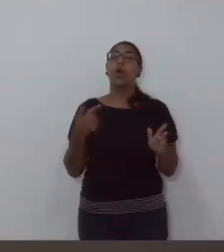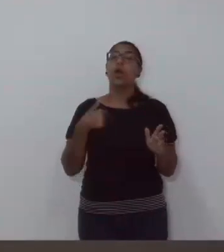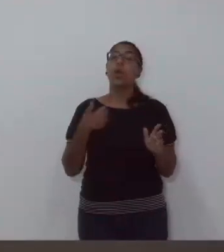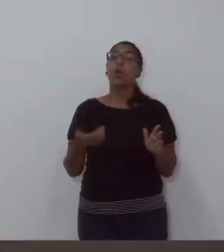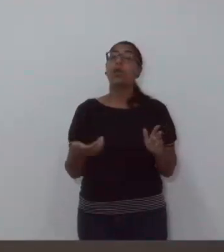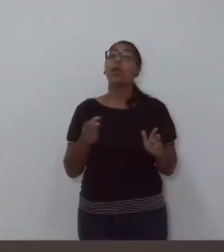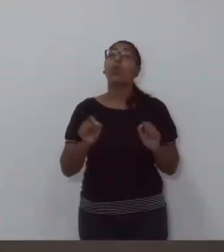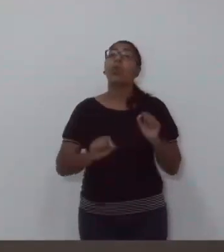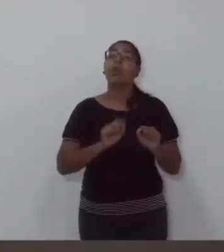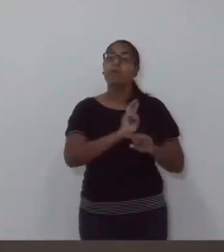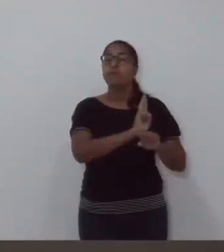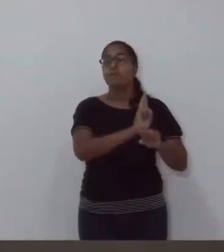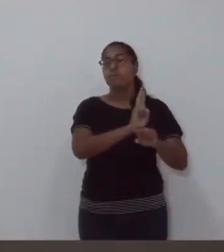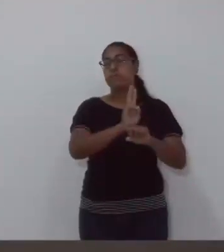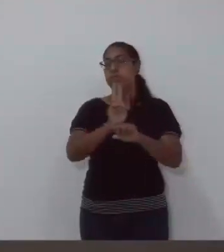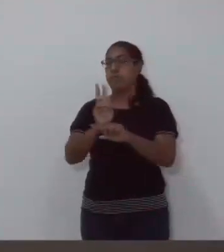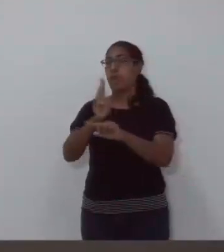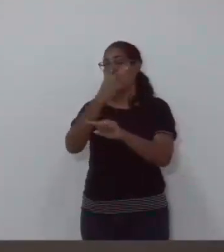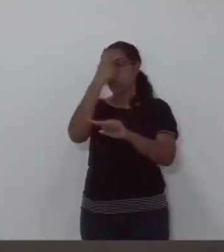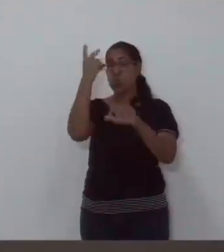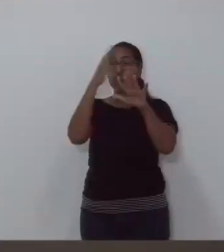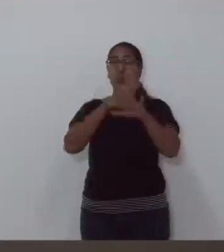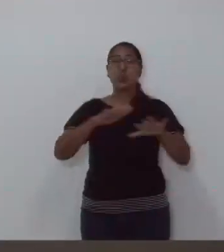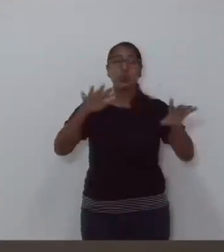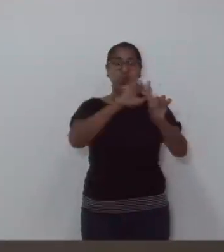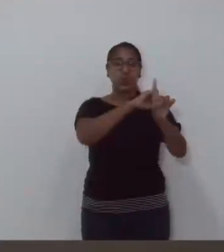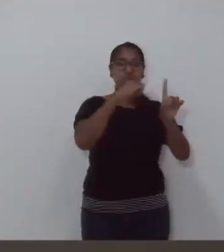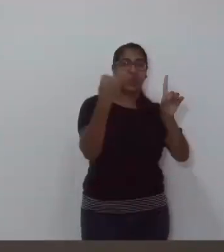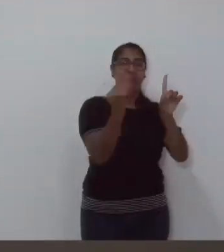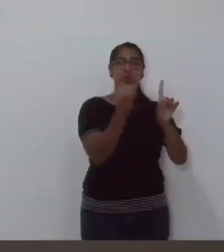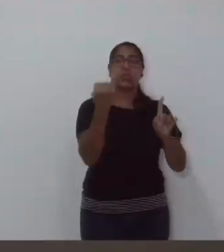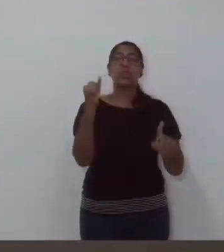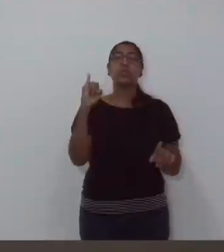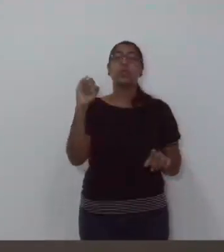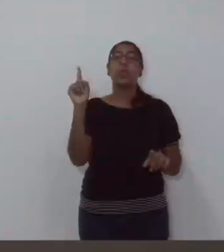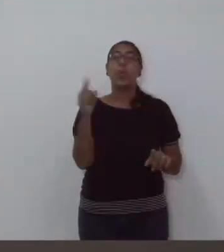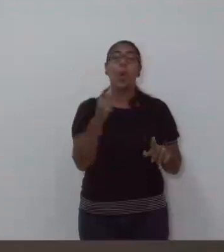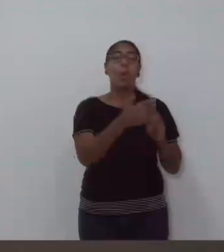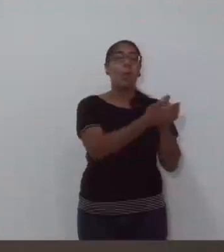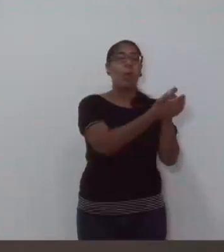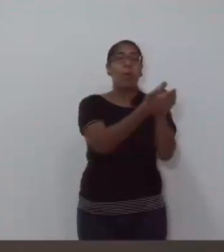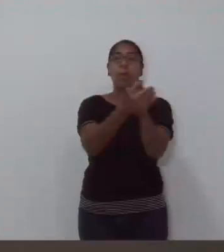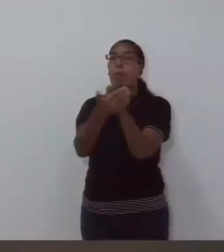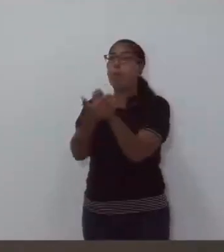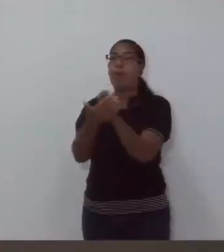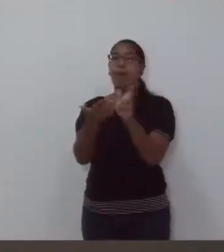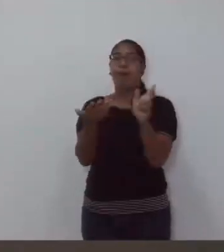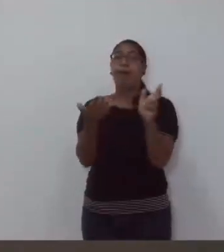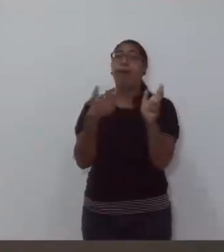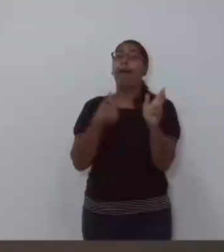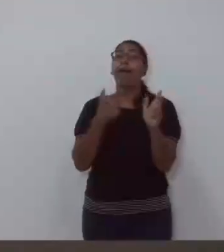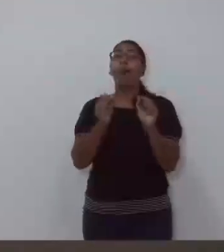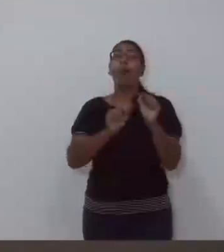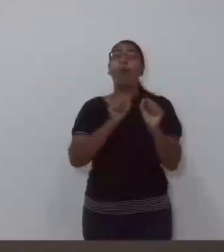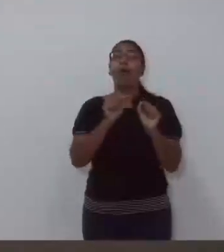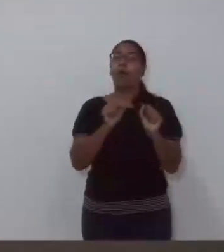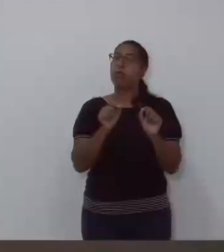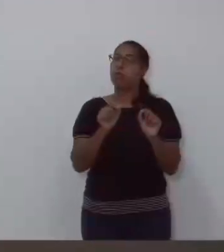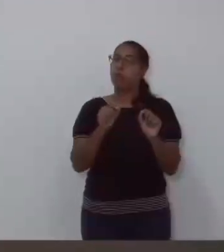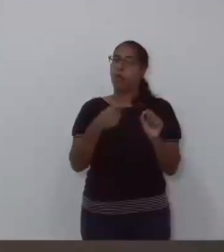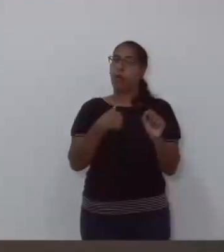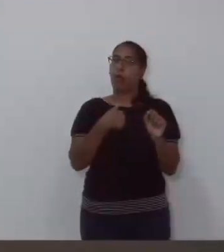para fiscalizar o dinheiro do povo. Eu não estou aqui para baixar a cabeça para o prefeito e falar, olha, está tudo certo. Não,